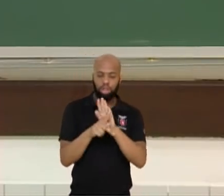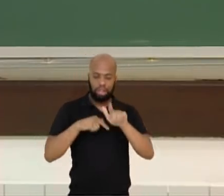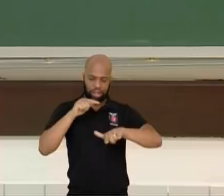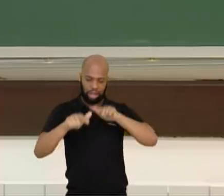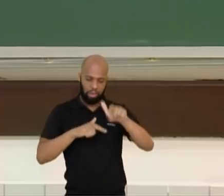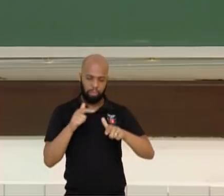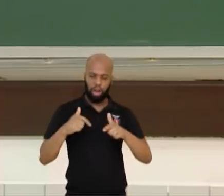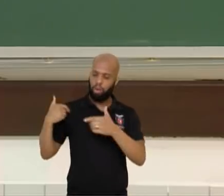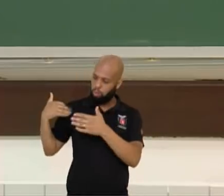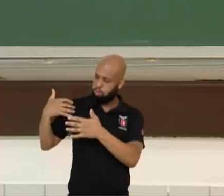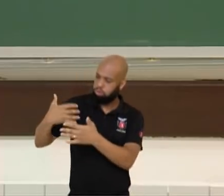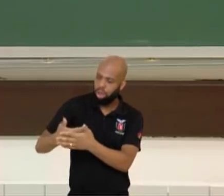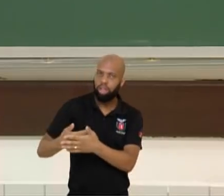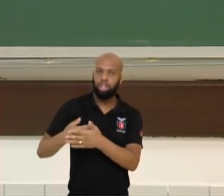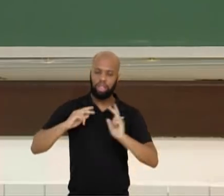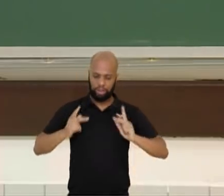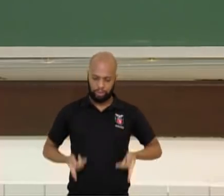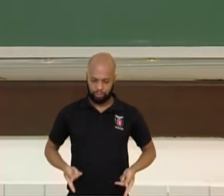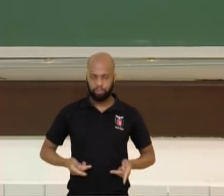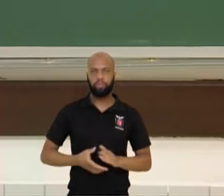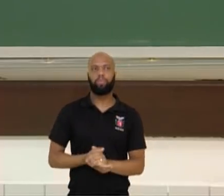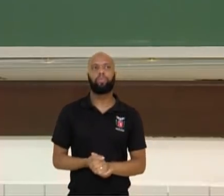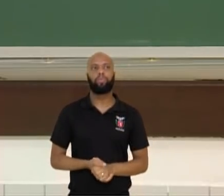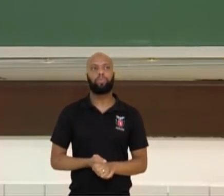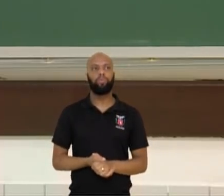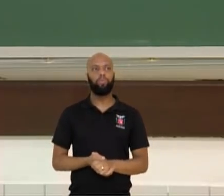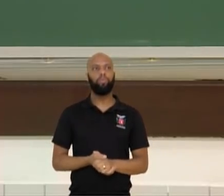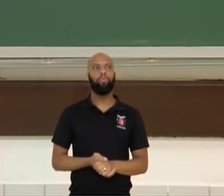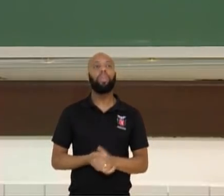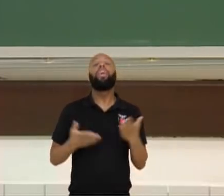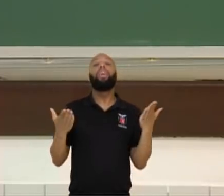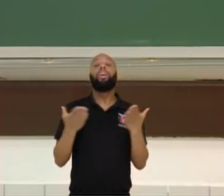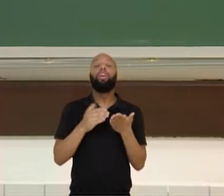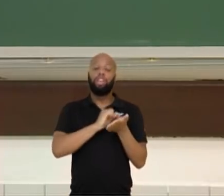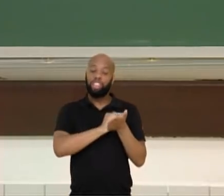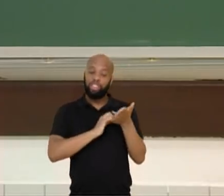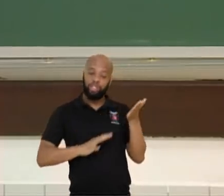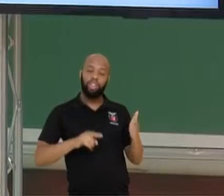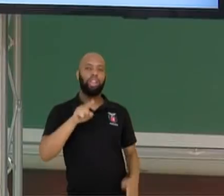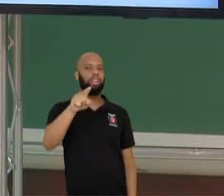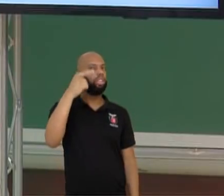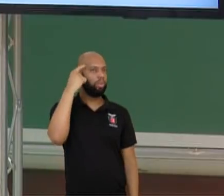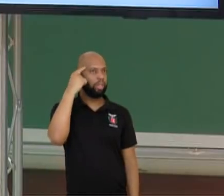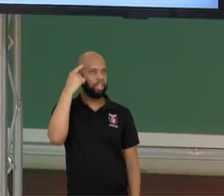longo da história da humanidade. Né? Um exercício, então, para vocês